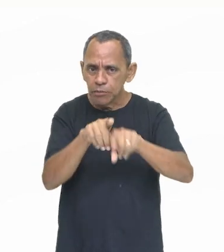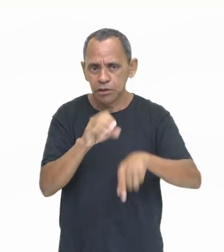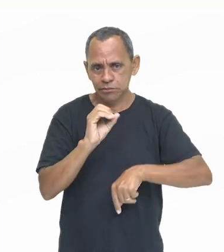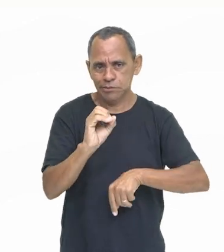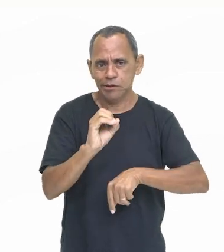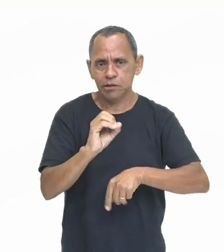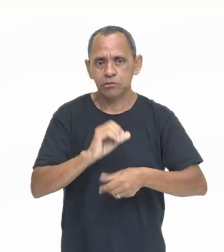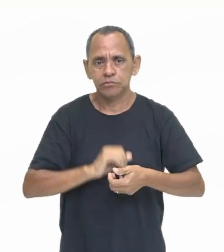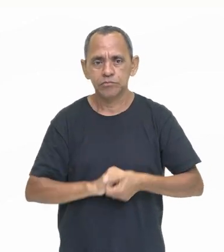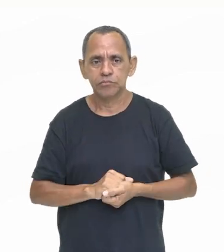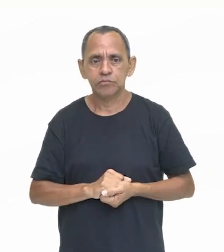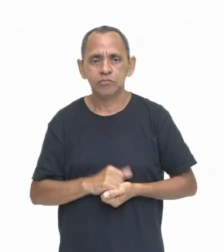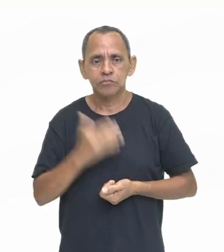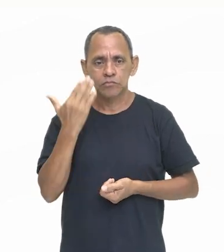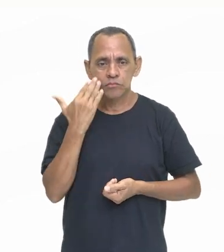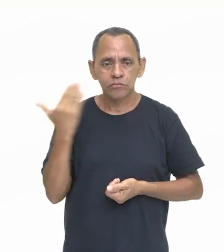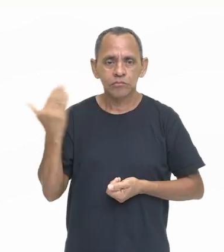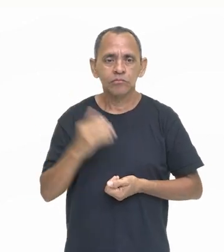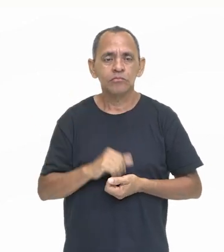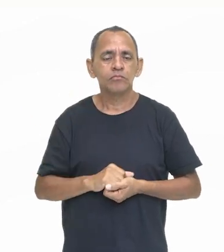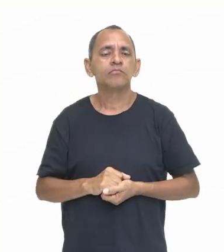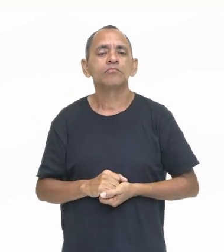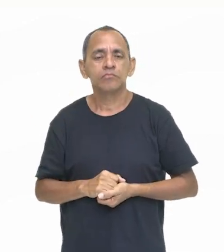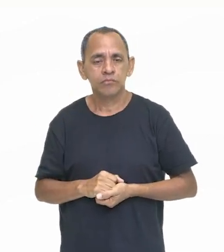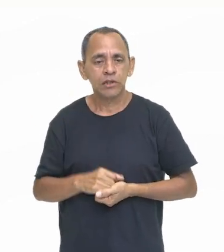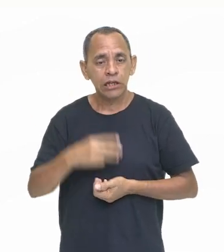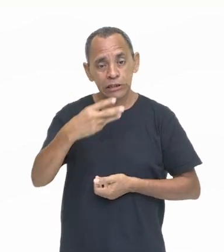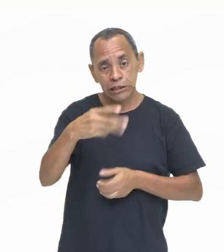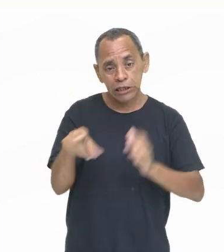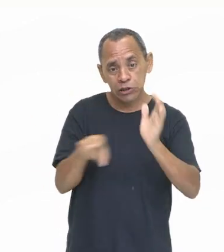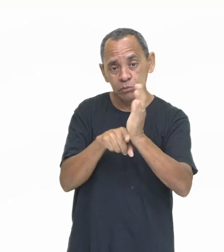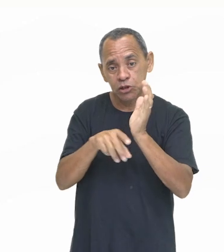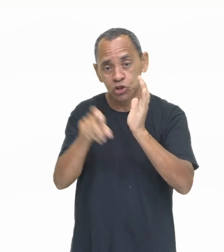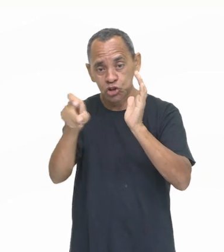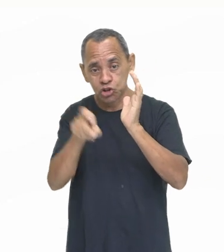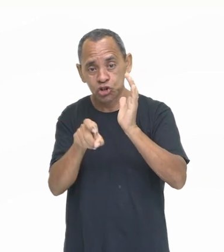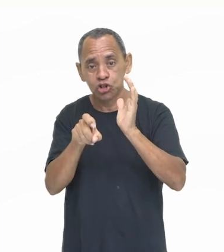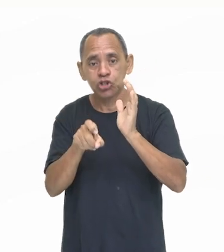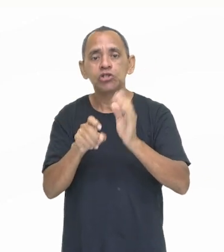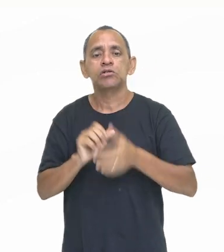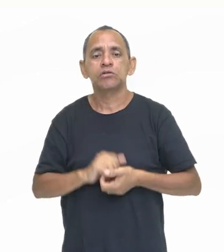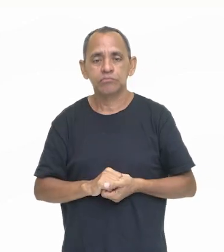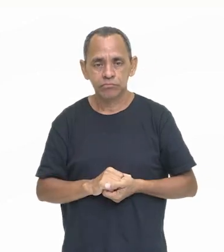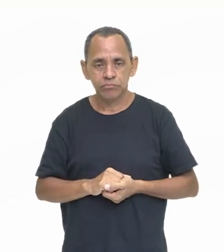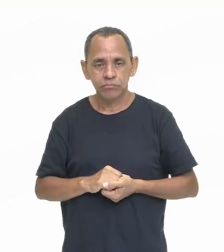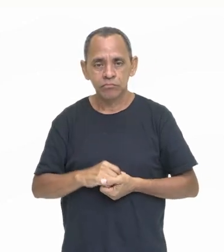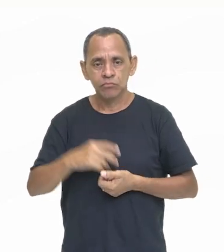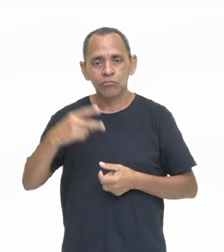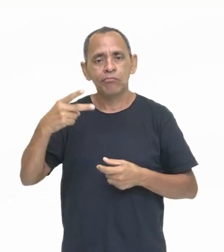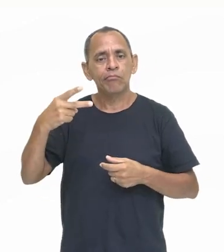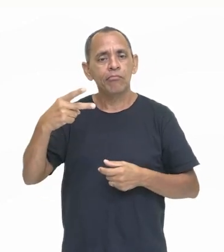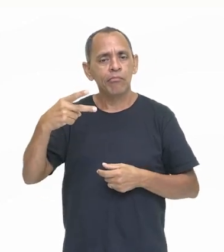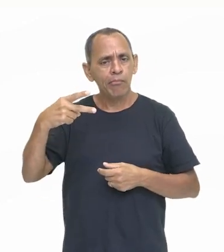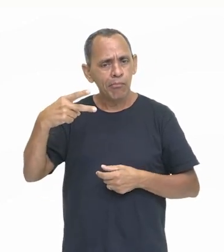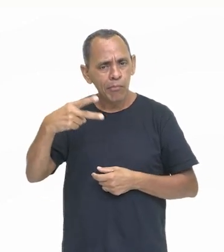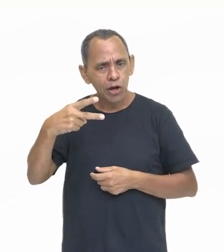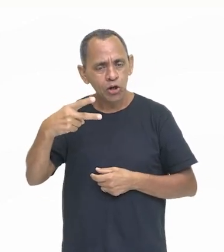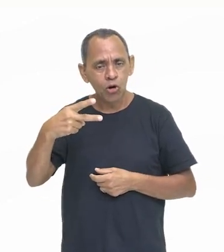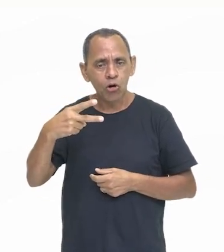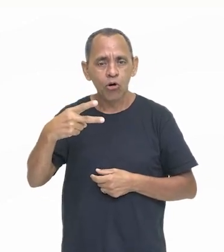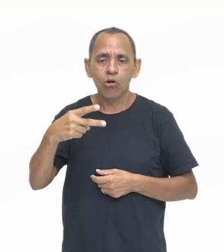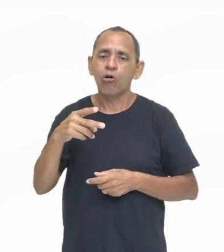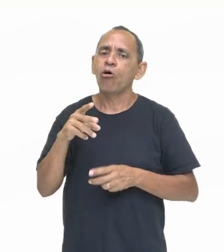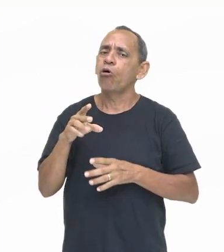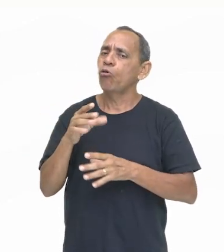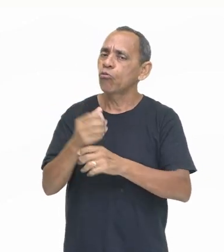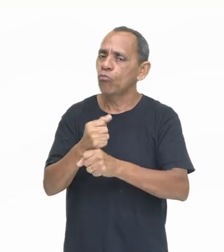A gente escreve o 3 menos x pode assumir qualquer valor maior ou igual a